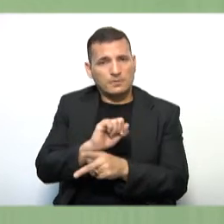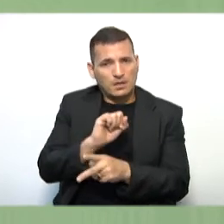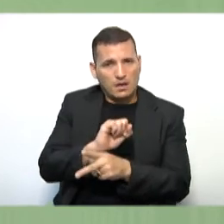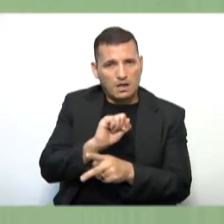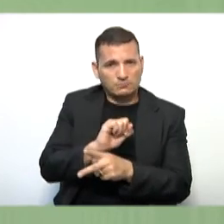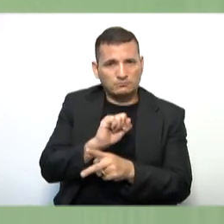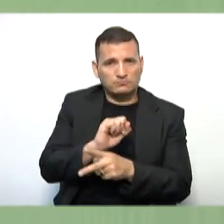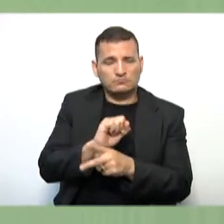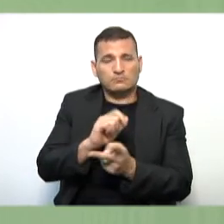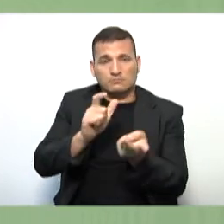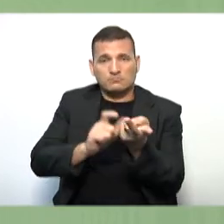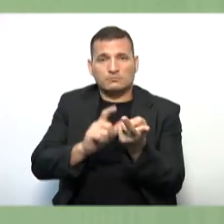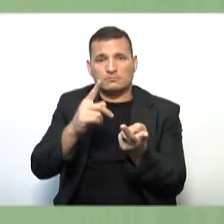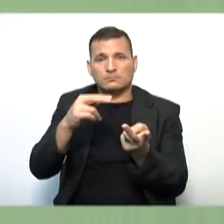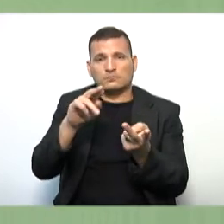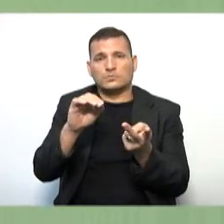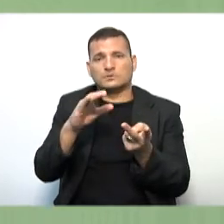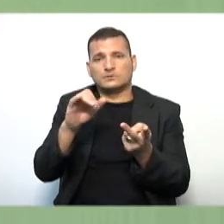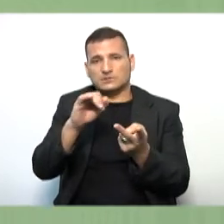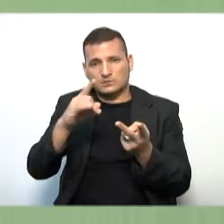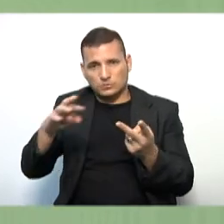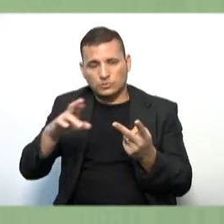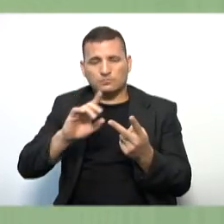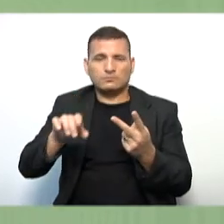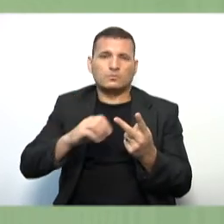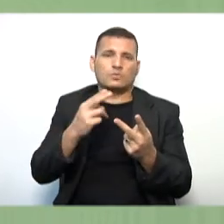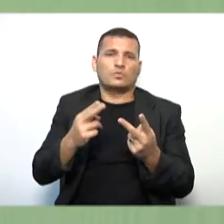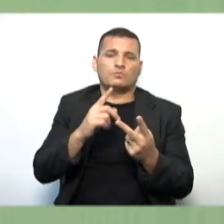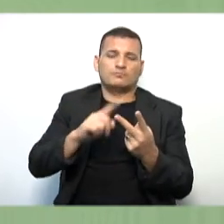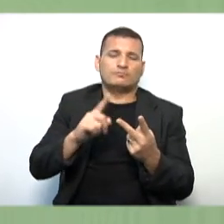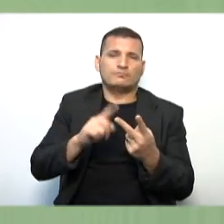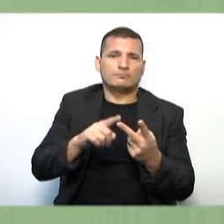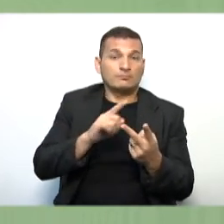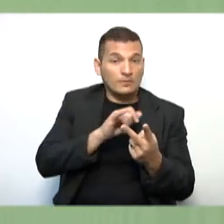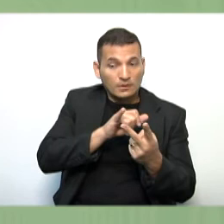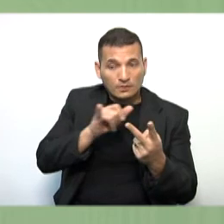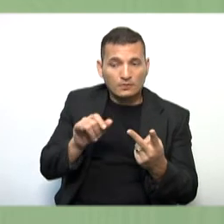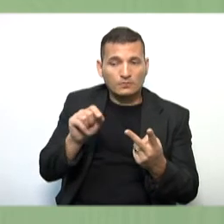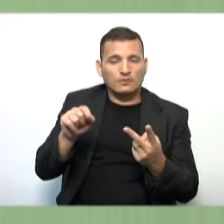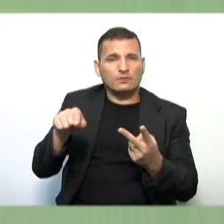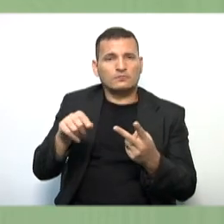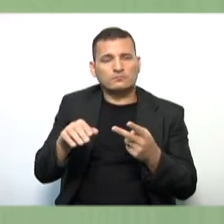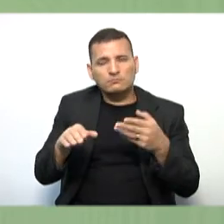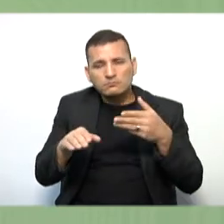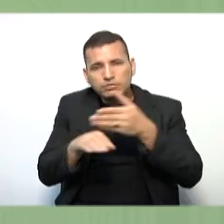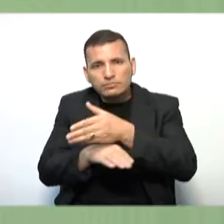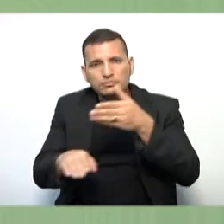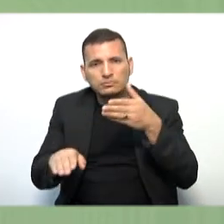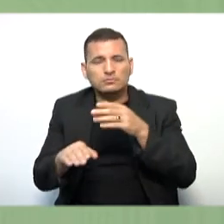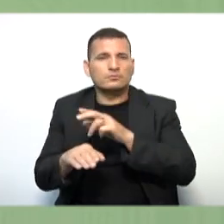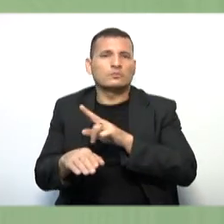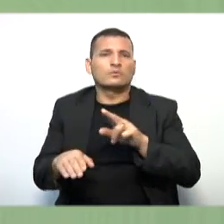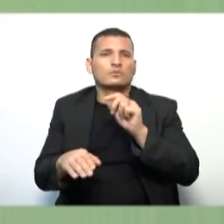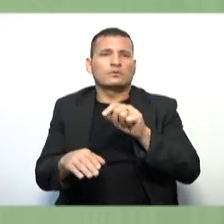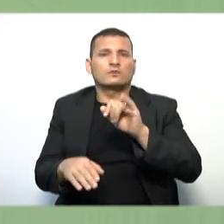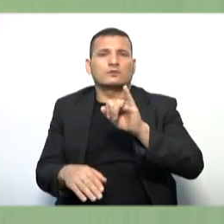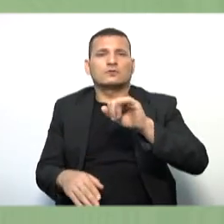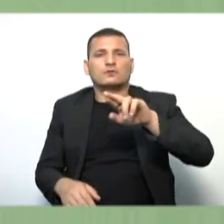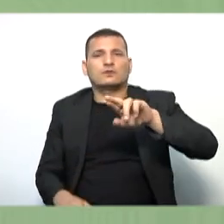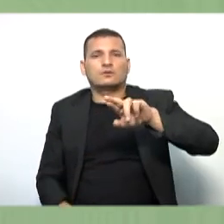consulte, ou então notificar uma requisição de interrupção, o nosso famoso